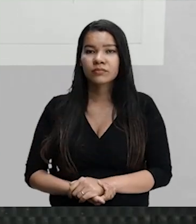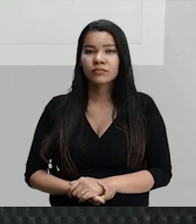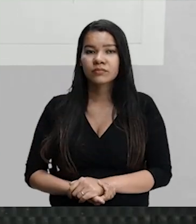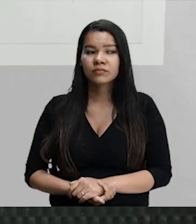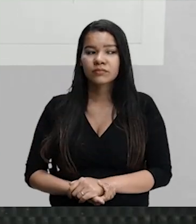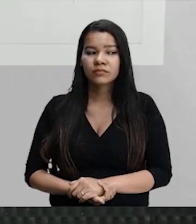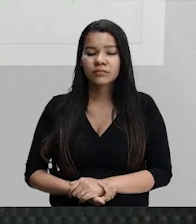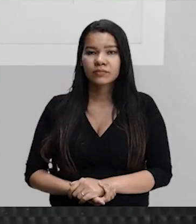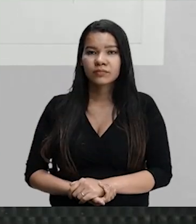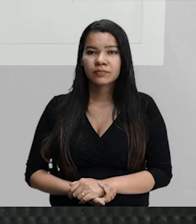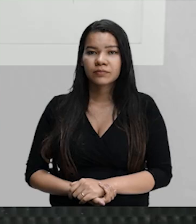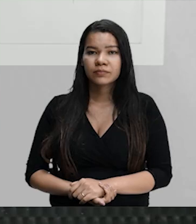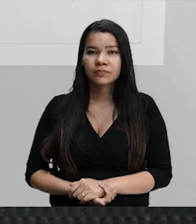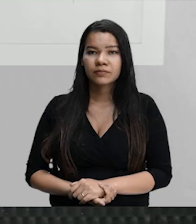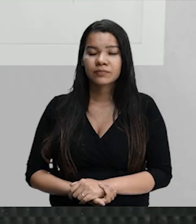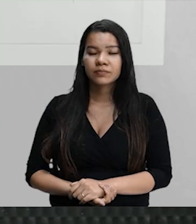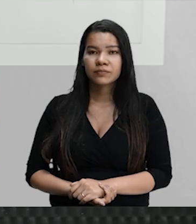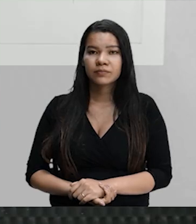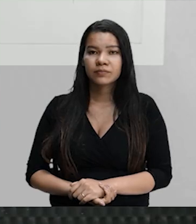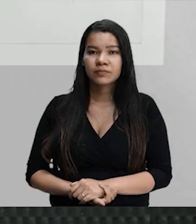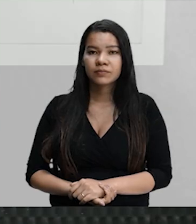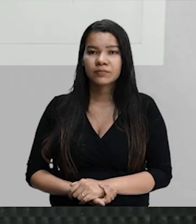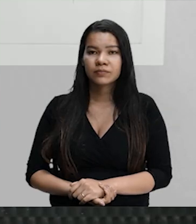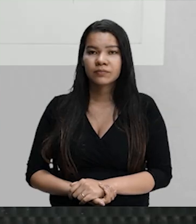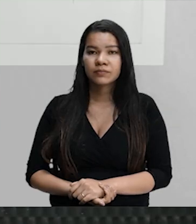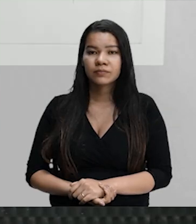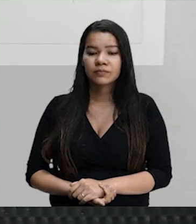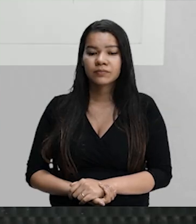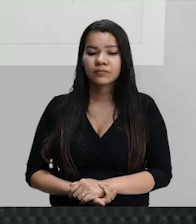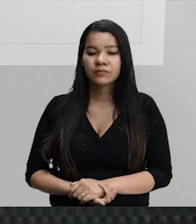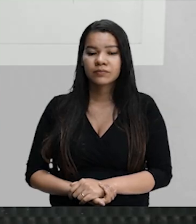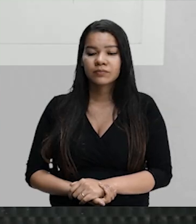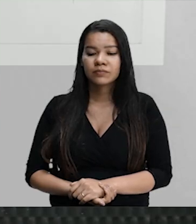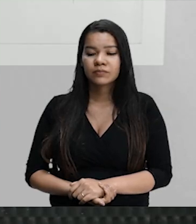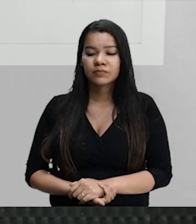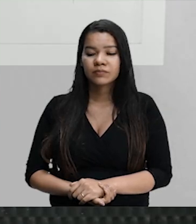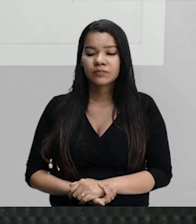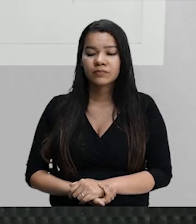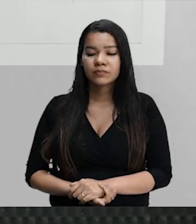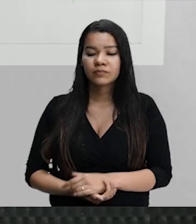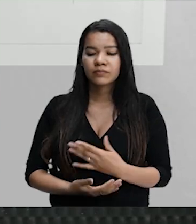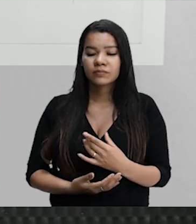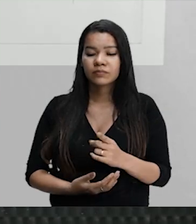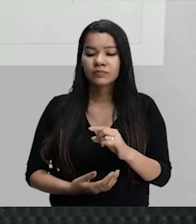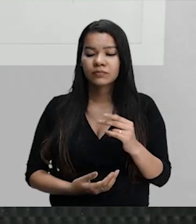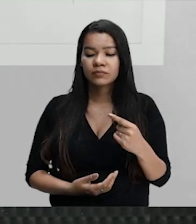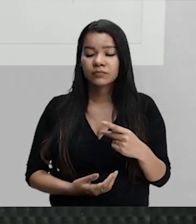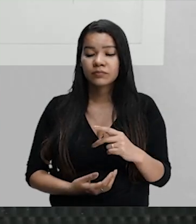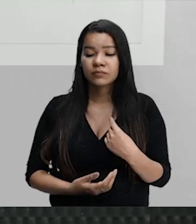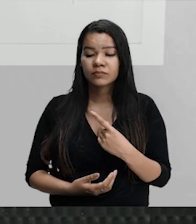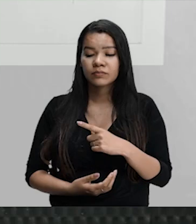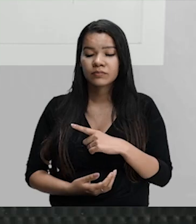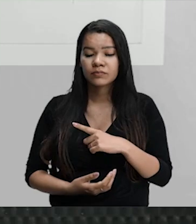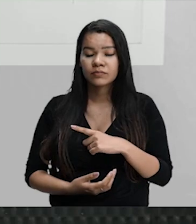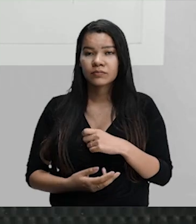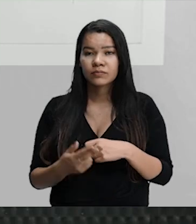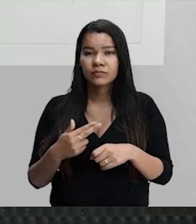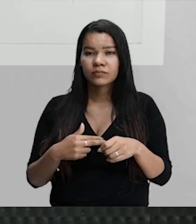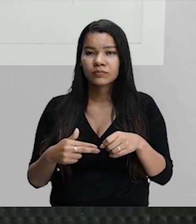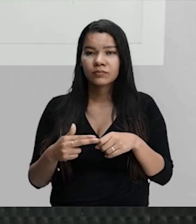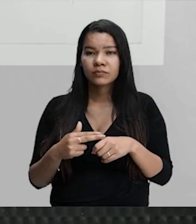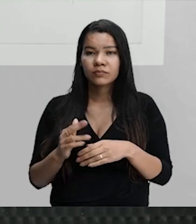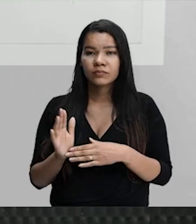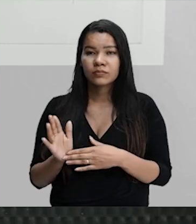lá de força nuclear forte, tá certo? Então é desta forma que nós temos um núcleo atômico